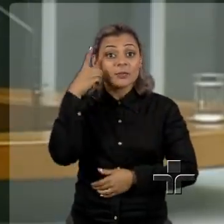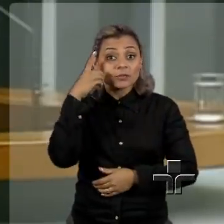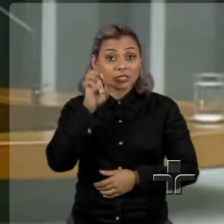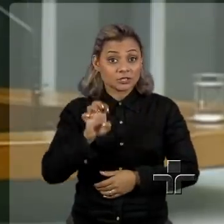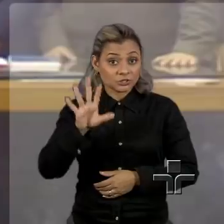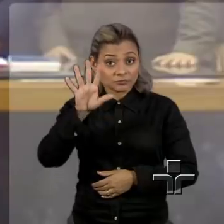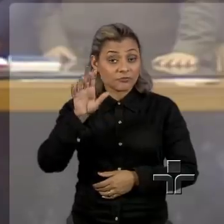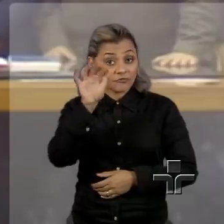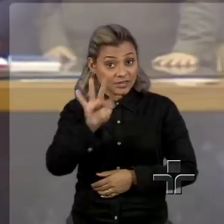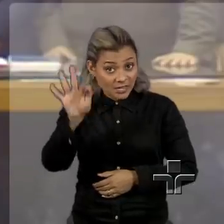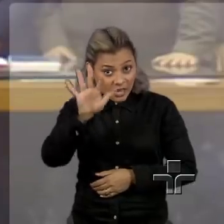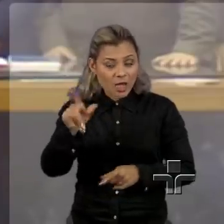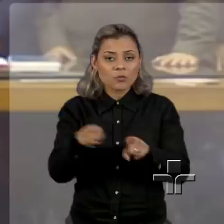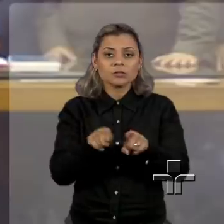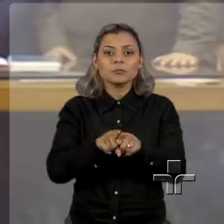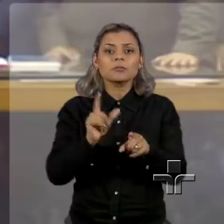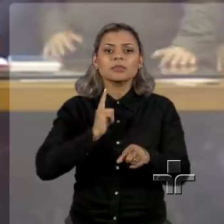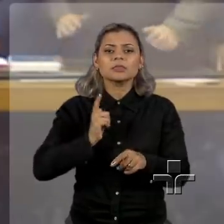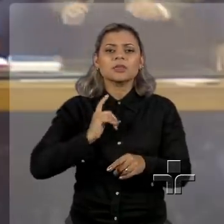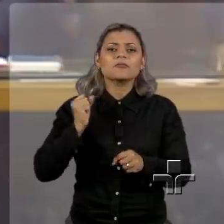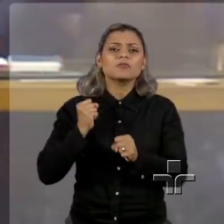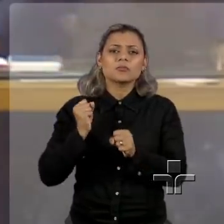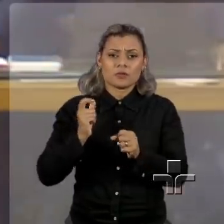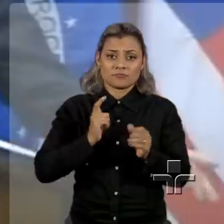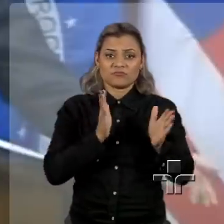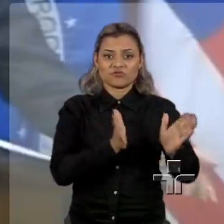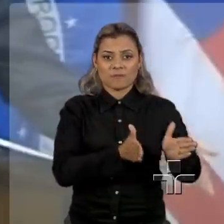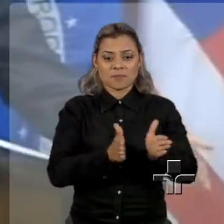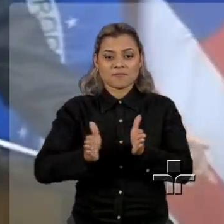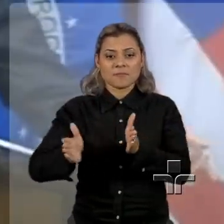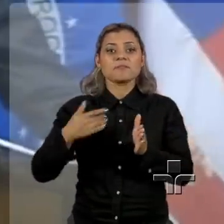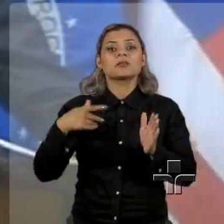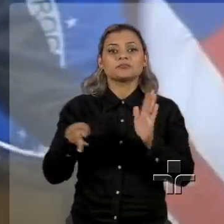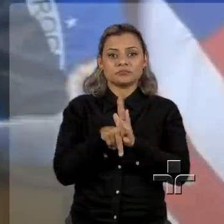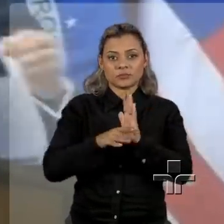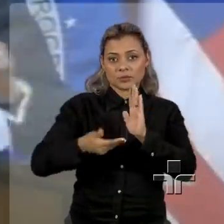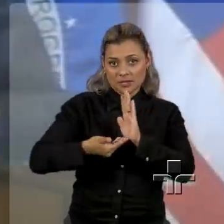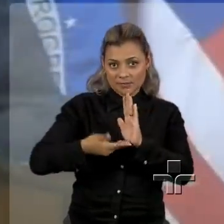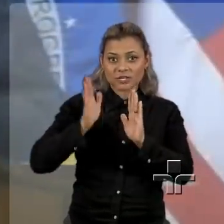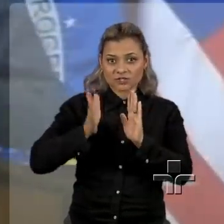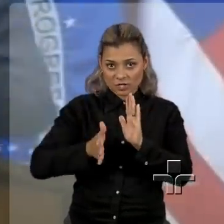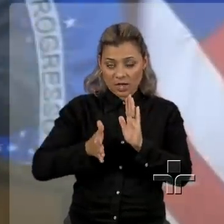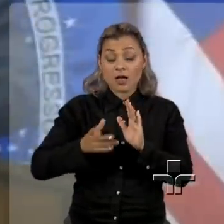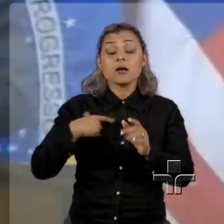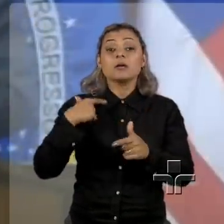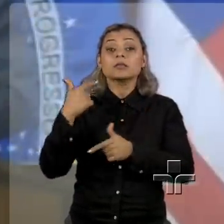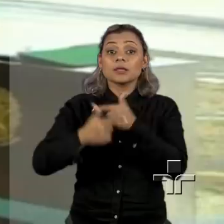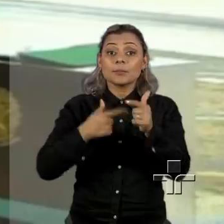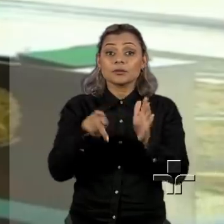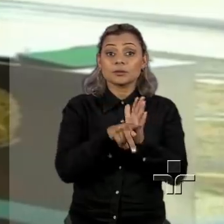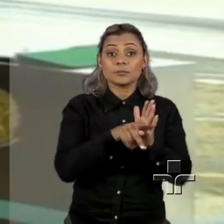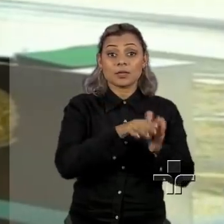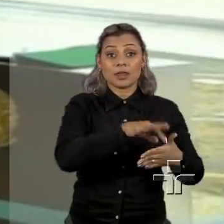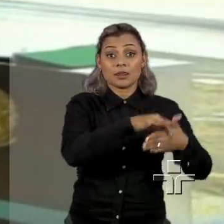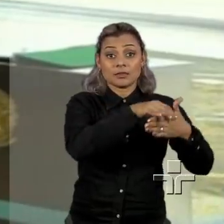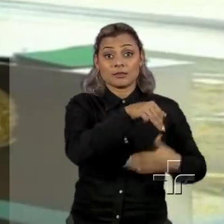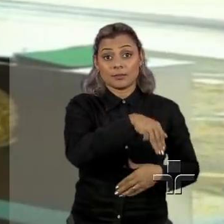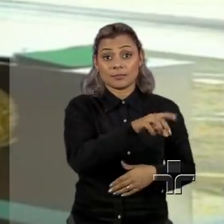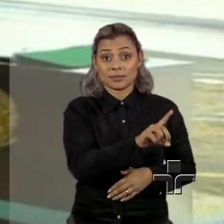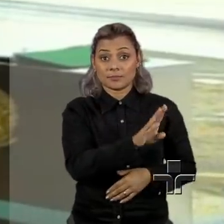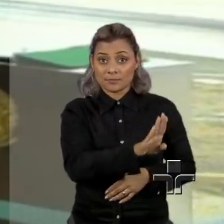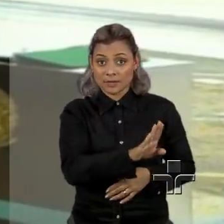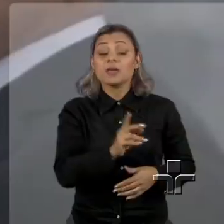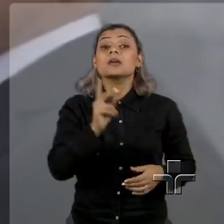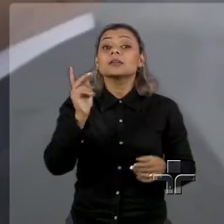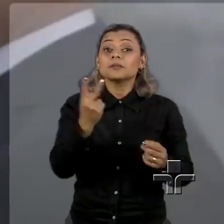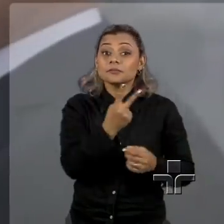5 mandatos, Temer presidiu a Câmara em 3 ocasiões. Em 2001, assumiu o comando nacional do PMDB. Eleito vice-presidente